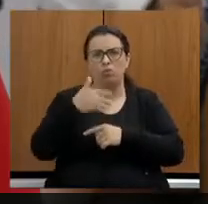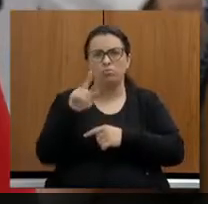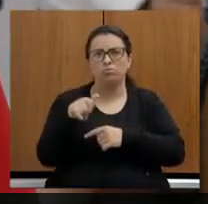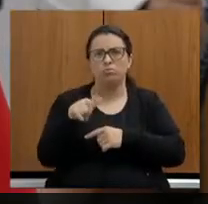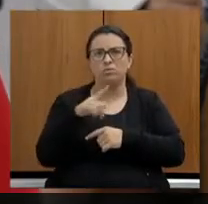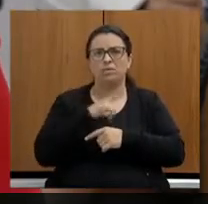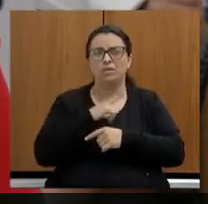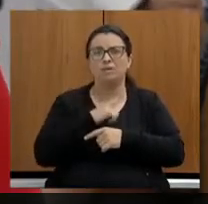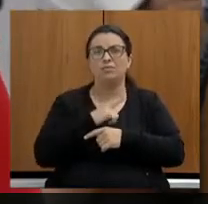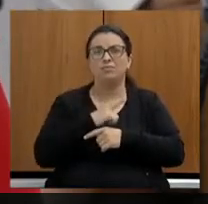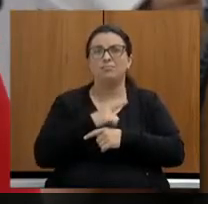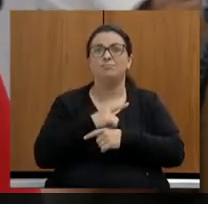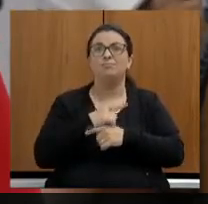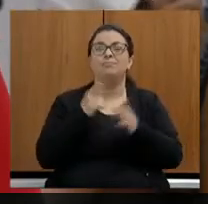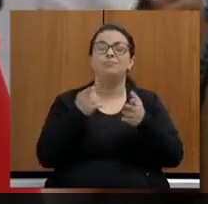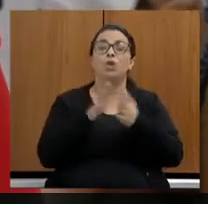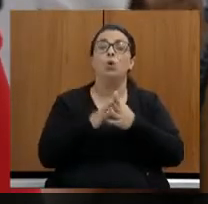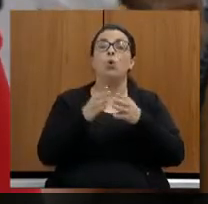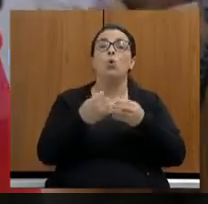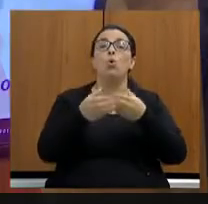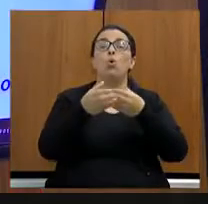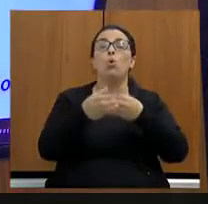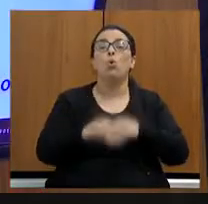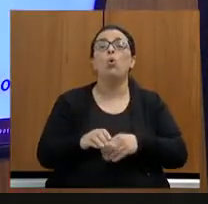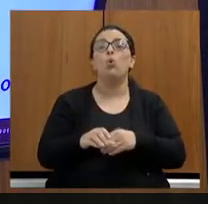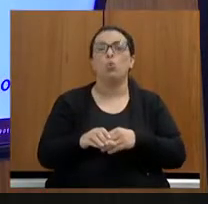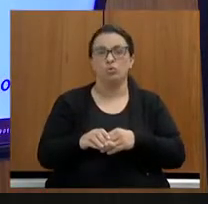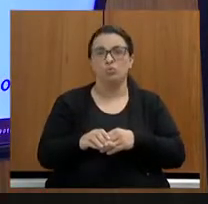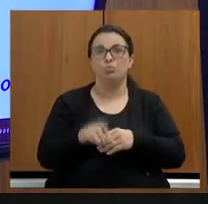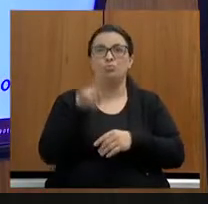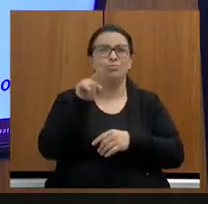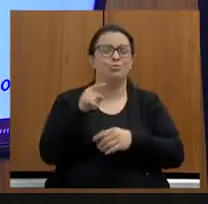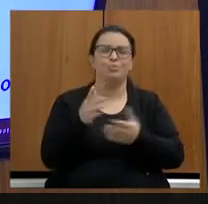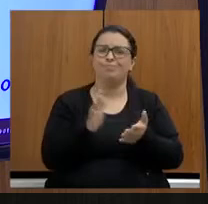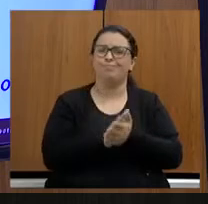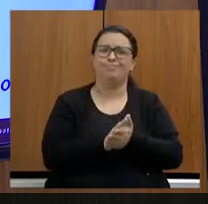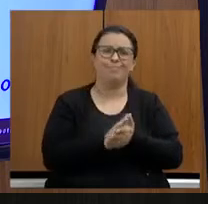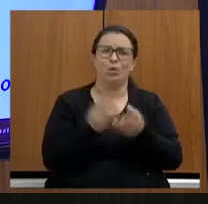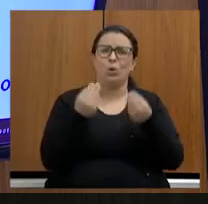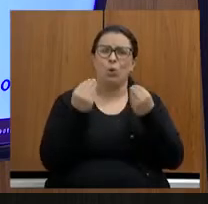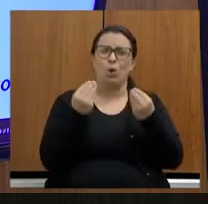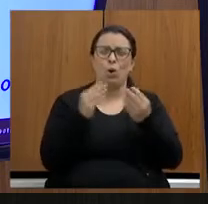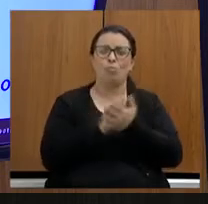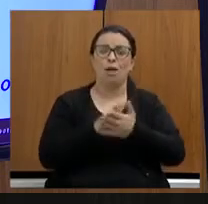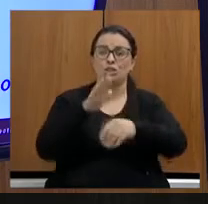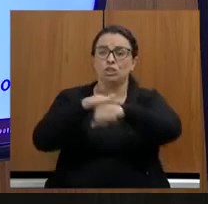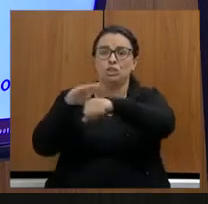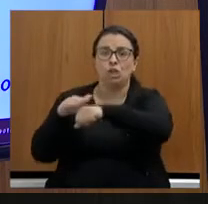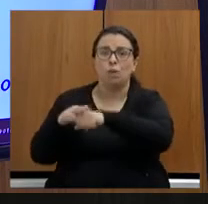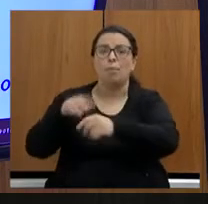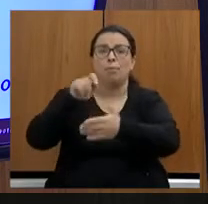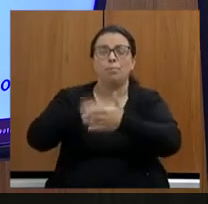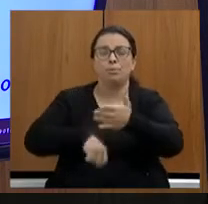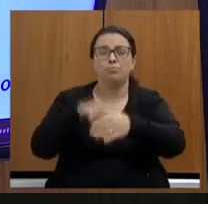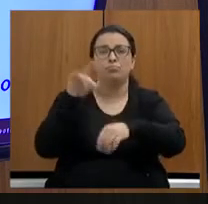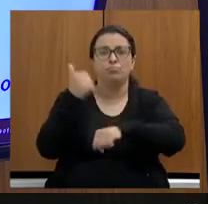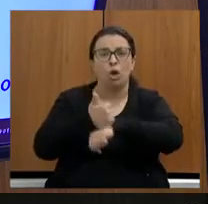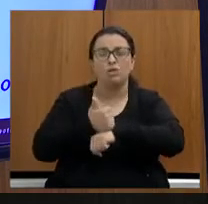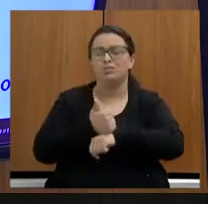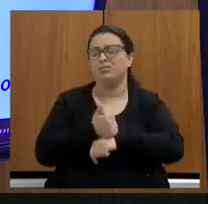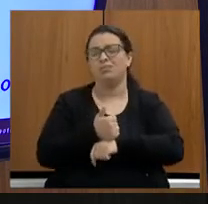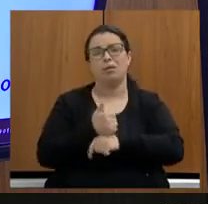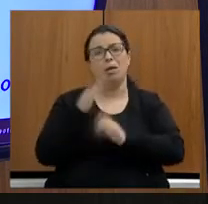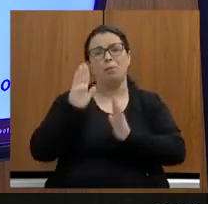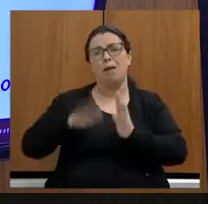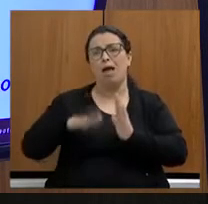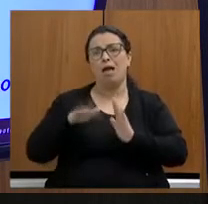o concurso público um concurso público é uma tragédia né abaixa nomeação vem aqui enche a boca